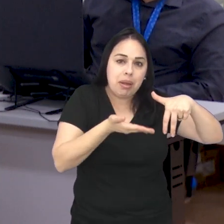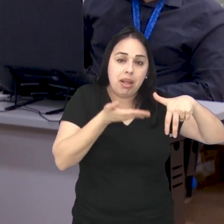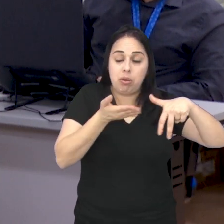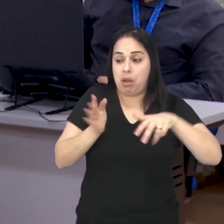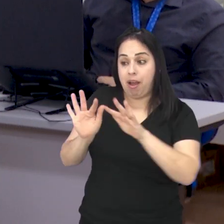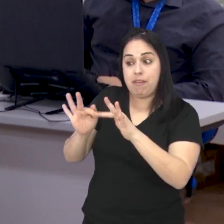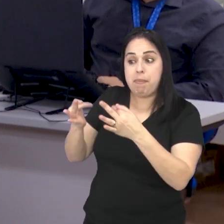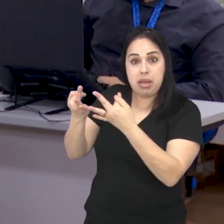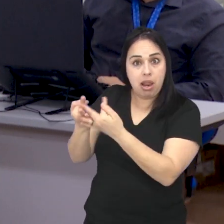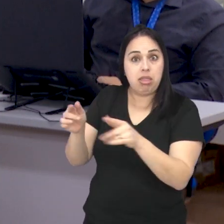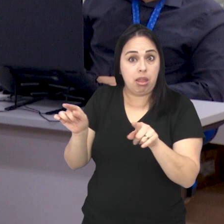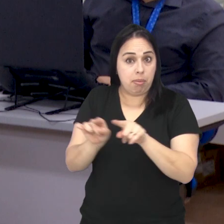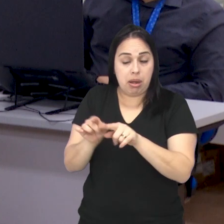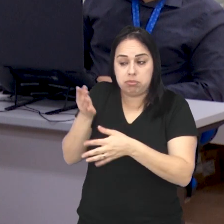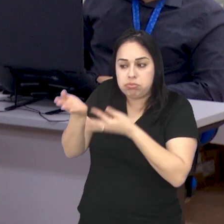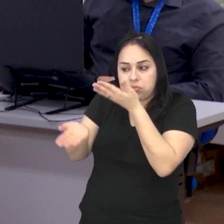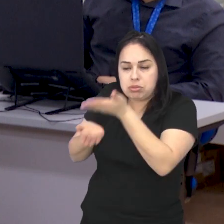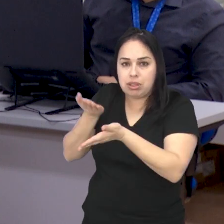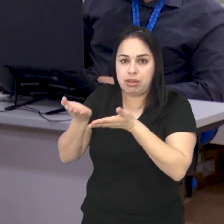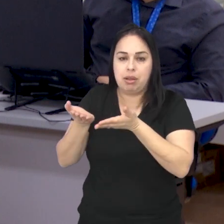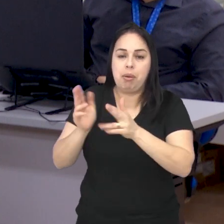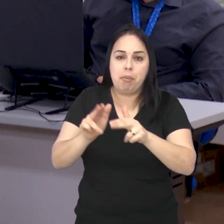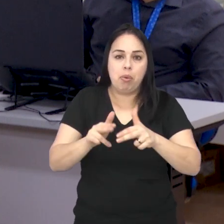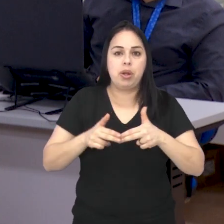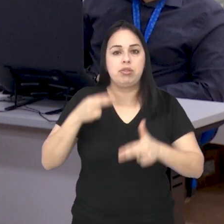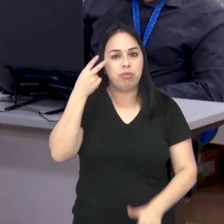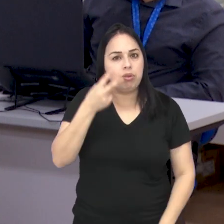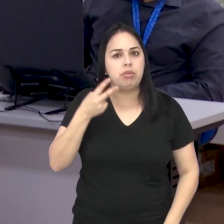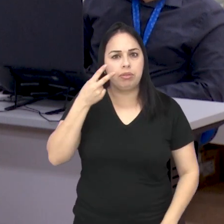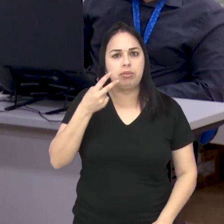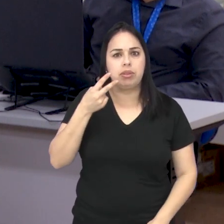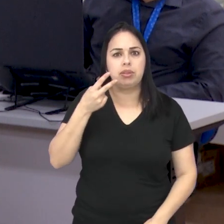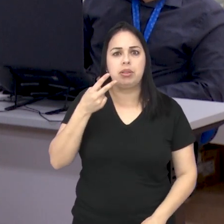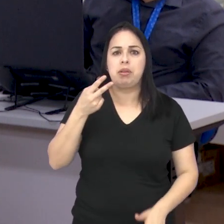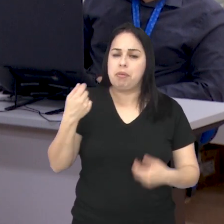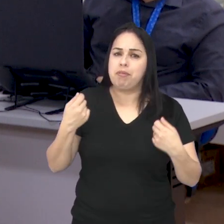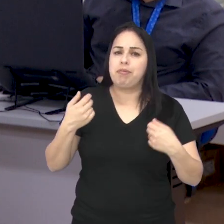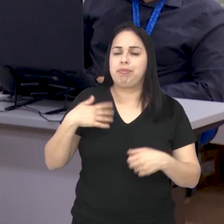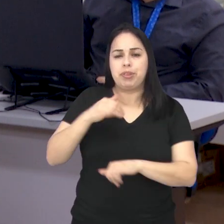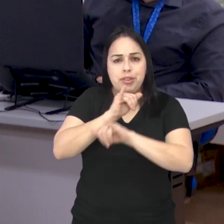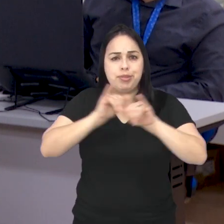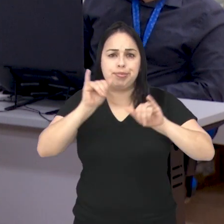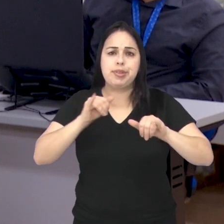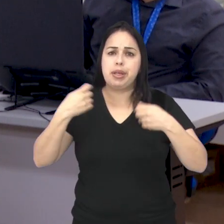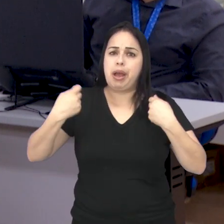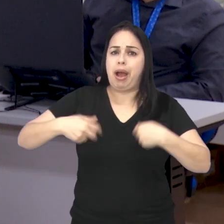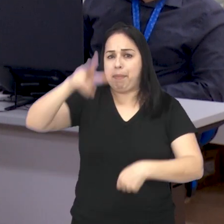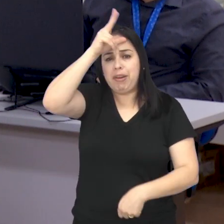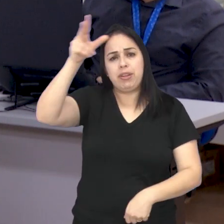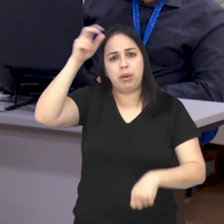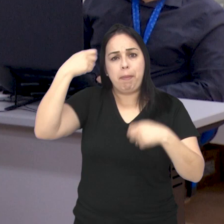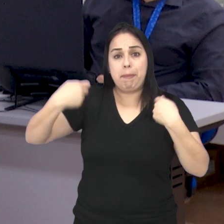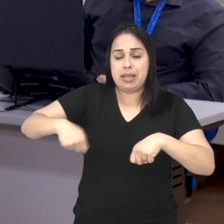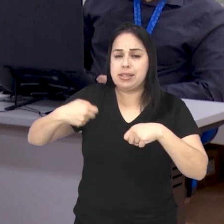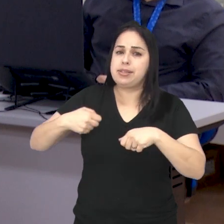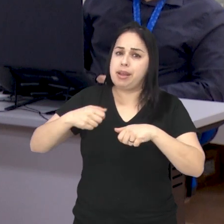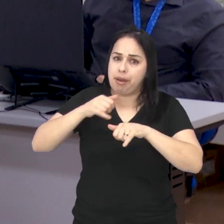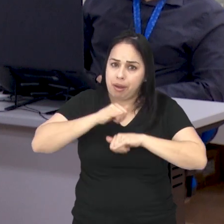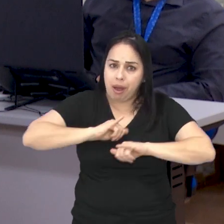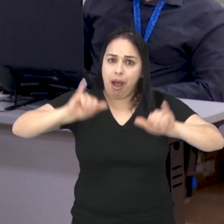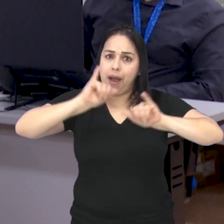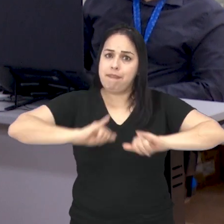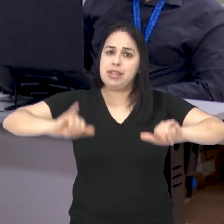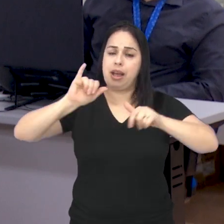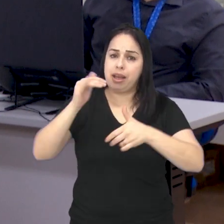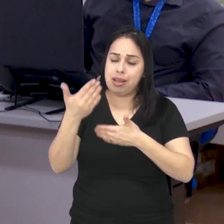às famílias. Para a Câmara de São José, é preciso que o poder público coloque em prática políticas públicas e campanhas educativas